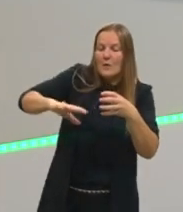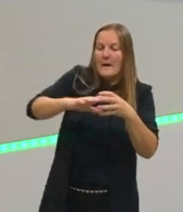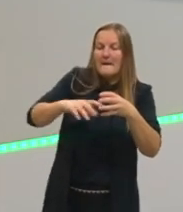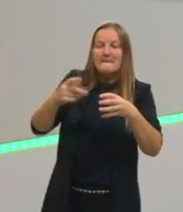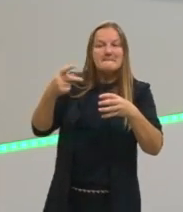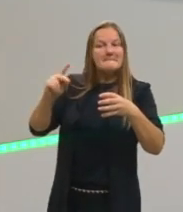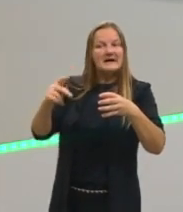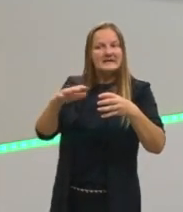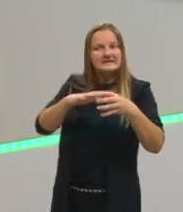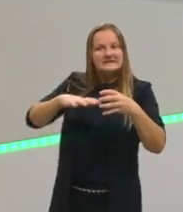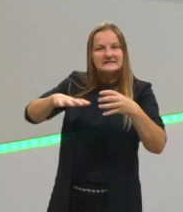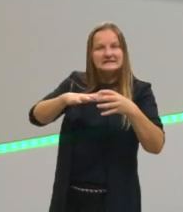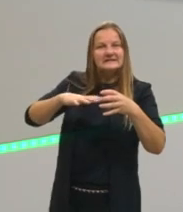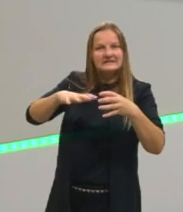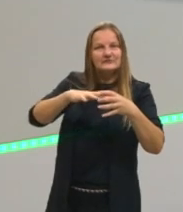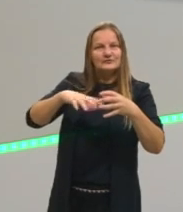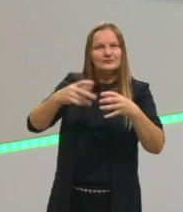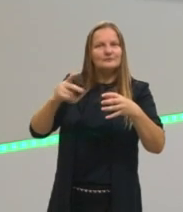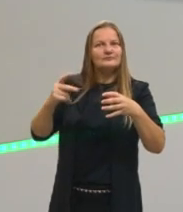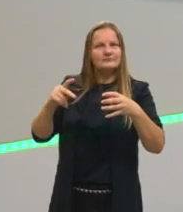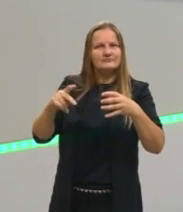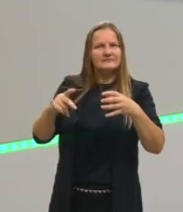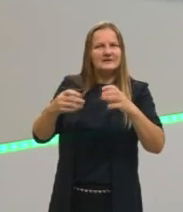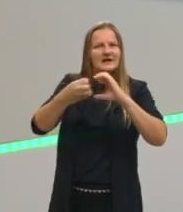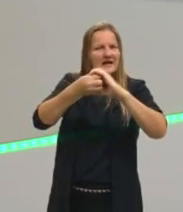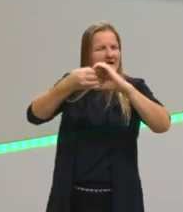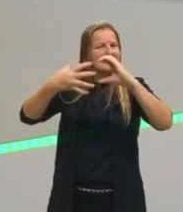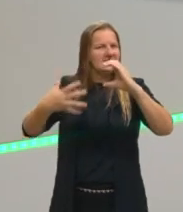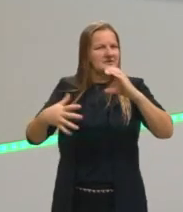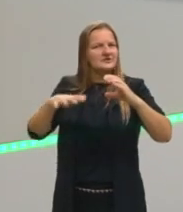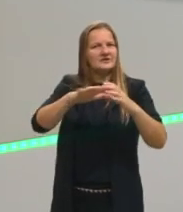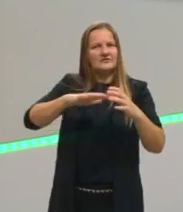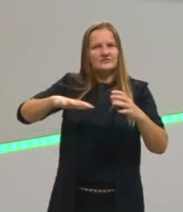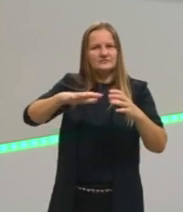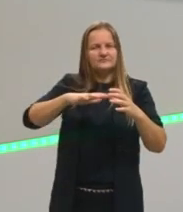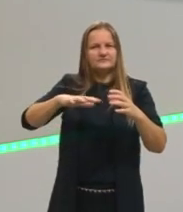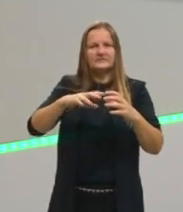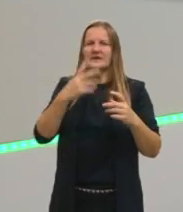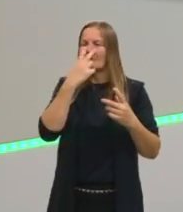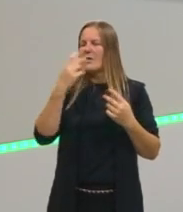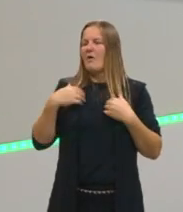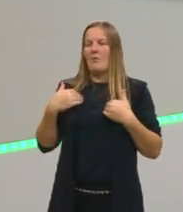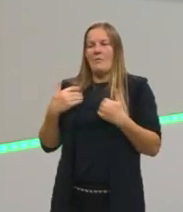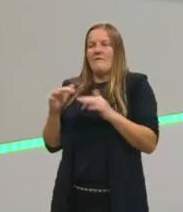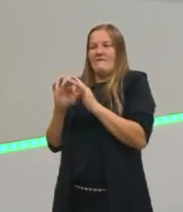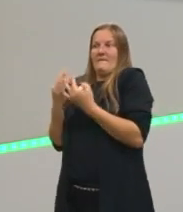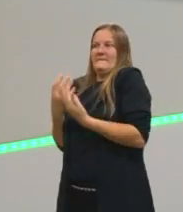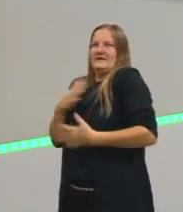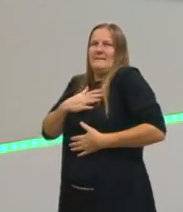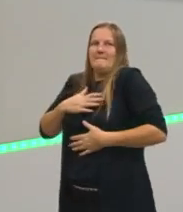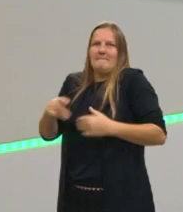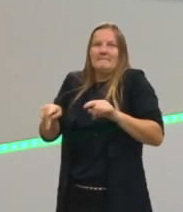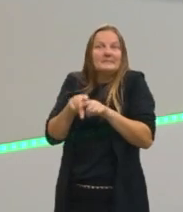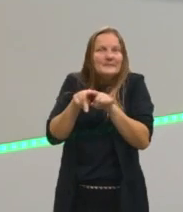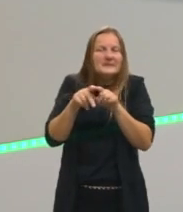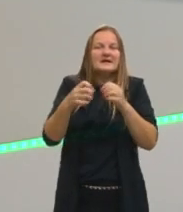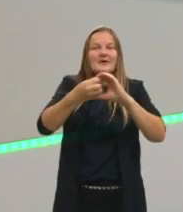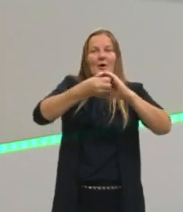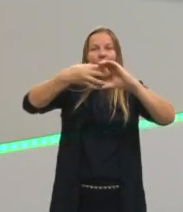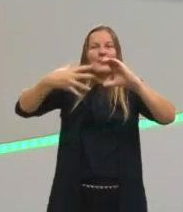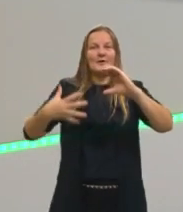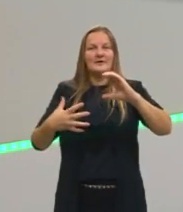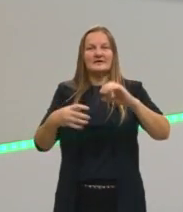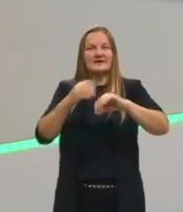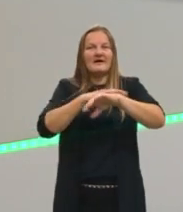a gente entende não quer dizer que a regra né aquele propriedades semelhantes a nossa família seja ela física né quando a